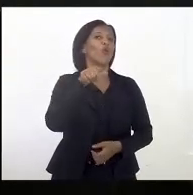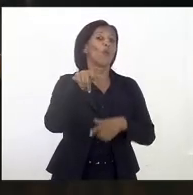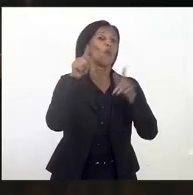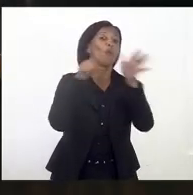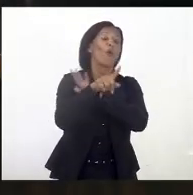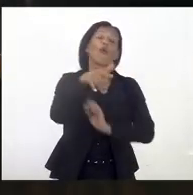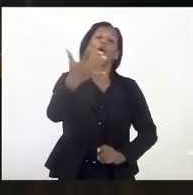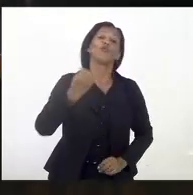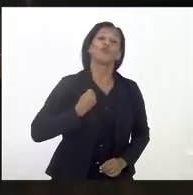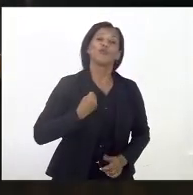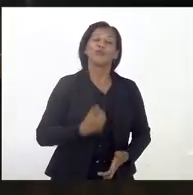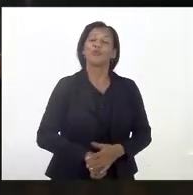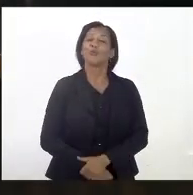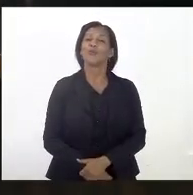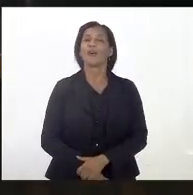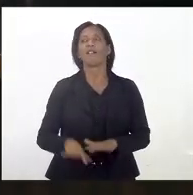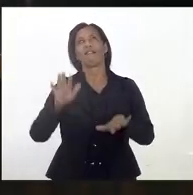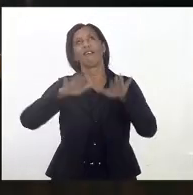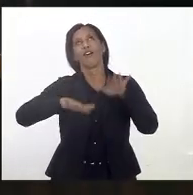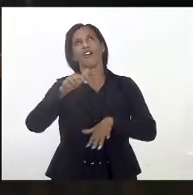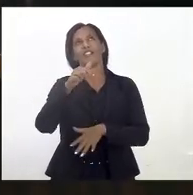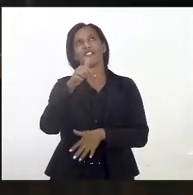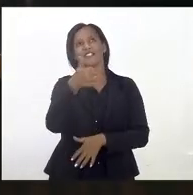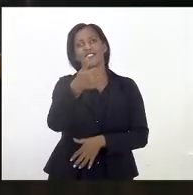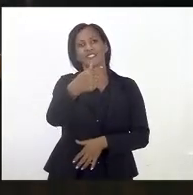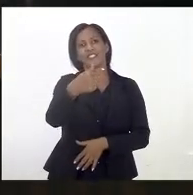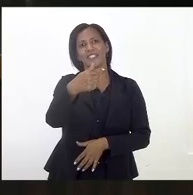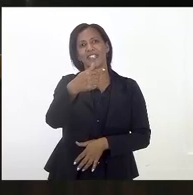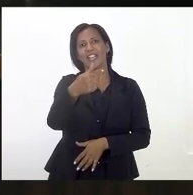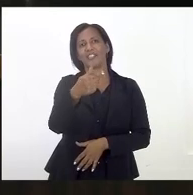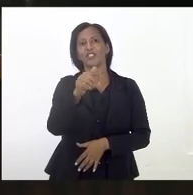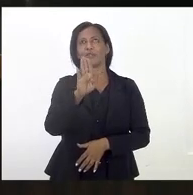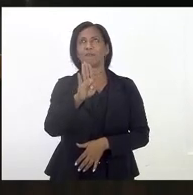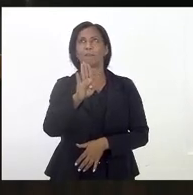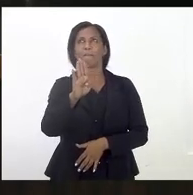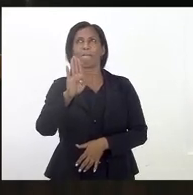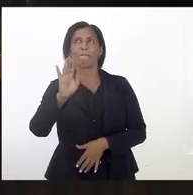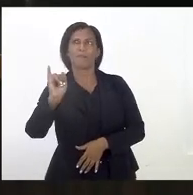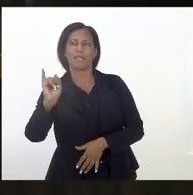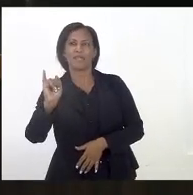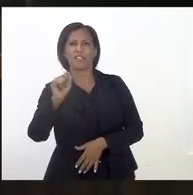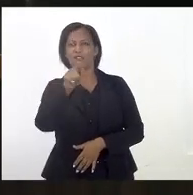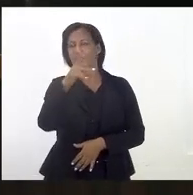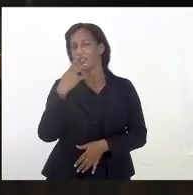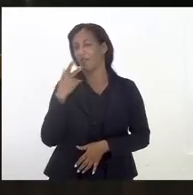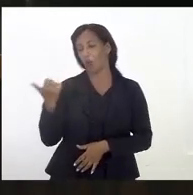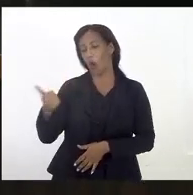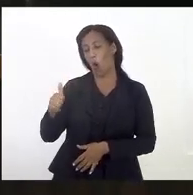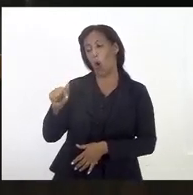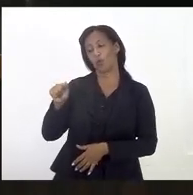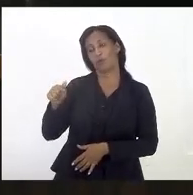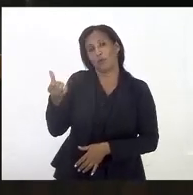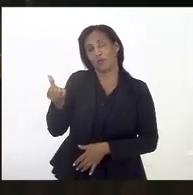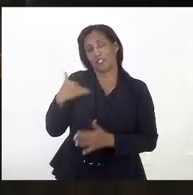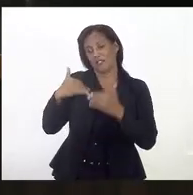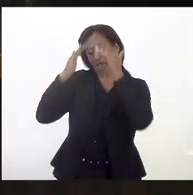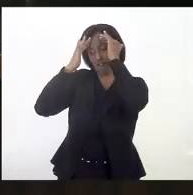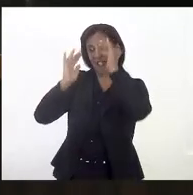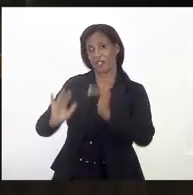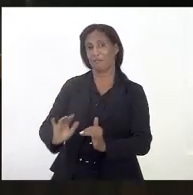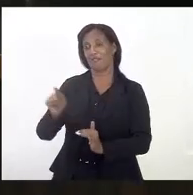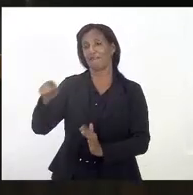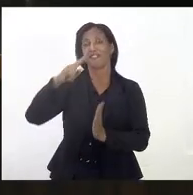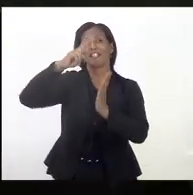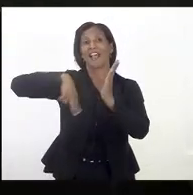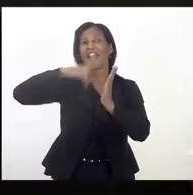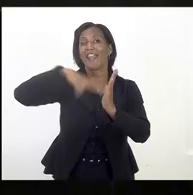número é o meu número era da ordem 17b comparado com 11.4 a minha arrecadação a Talita falou 11.6 eu vou respeitar que uma senhora